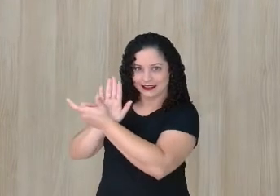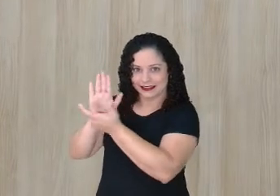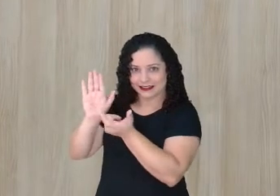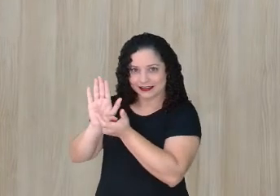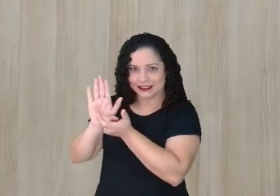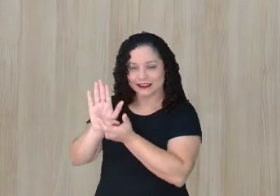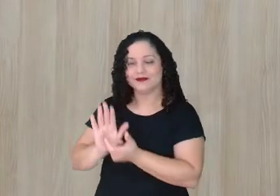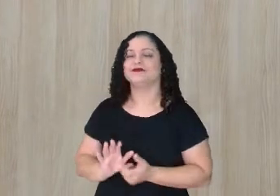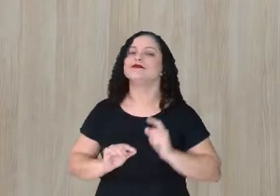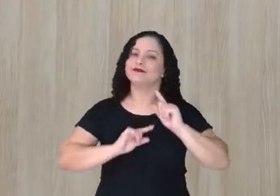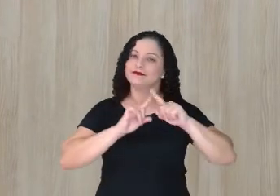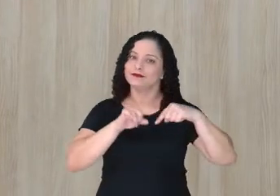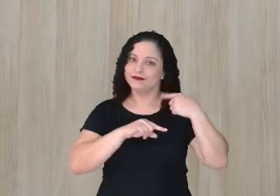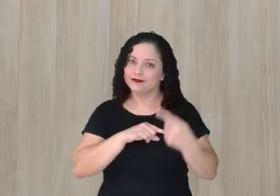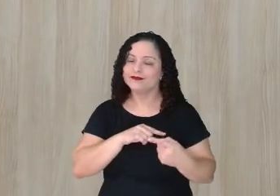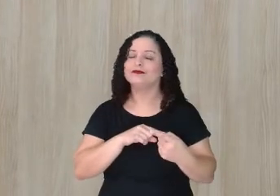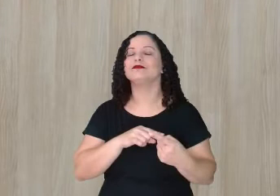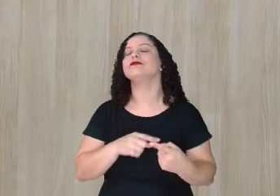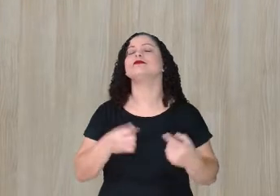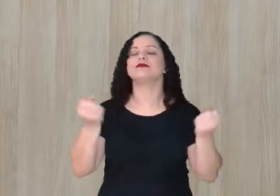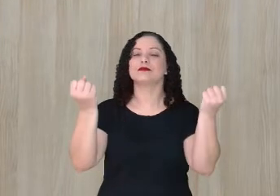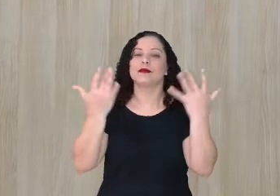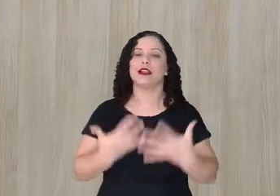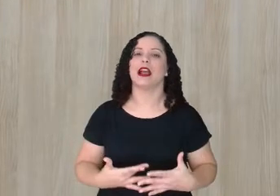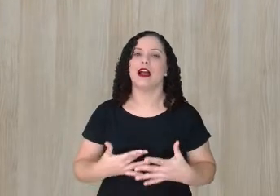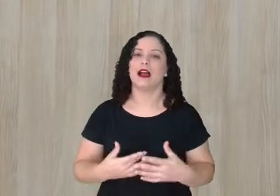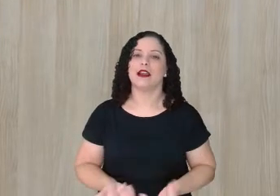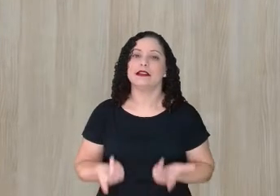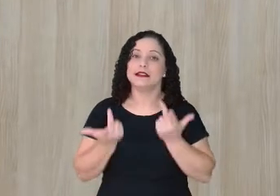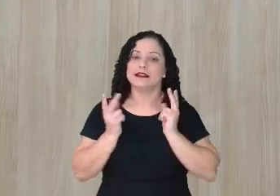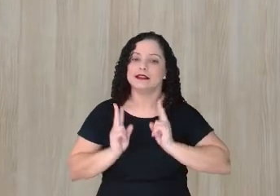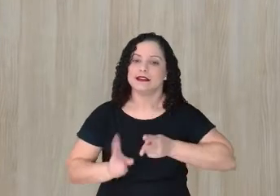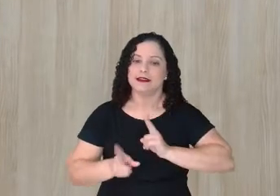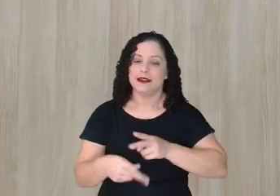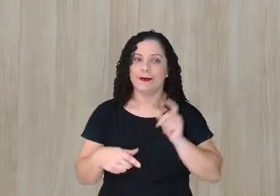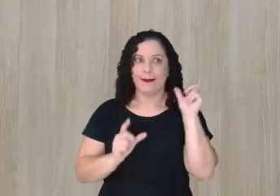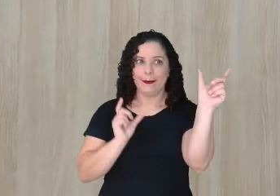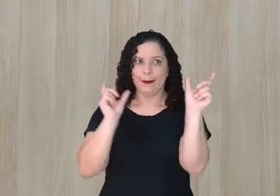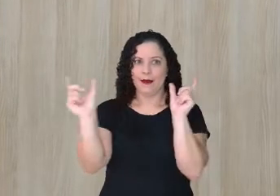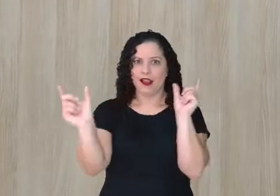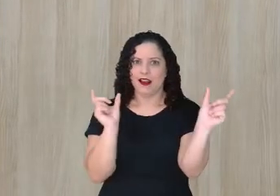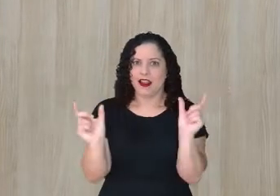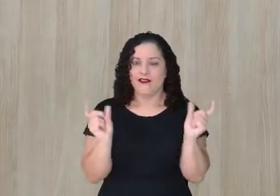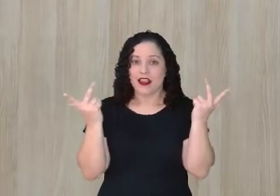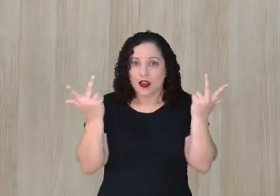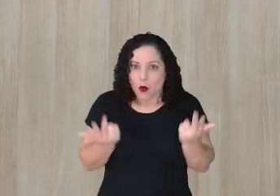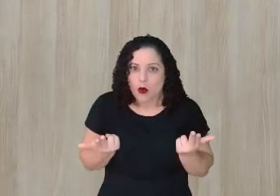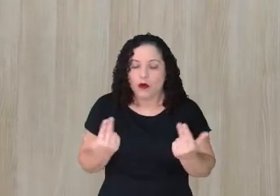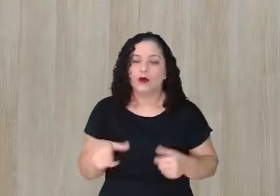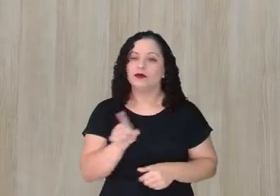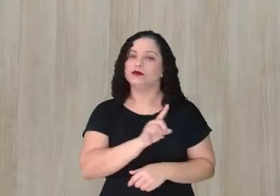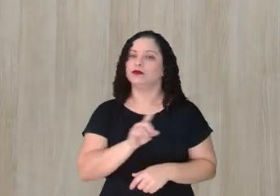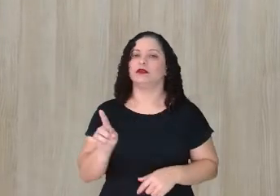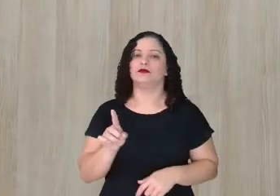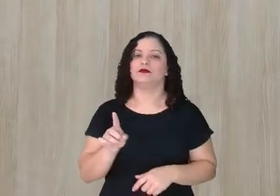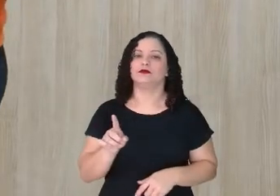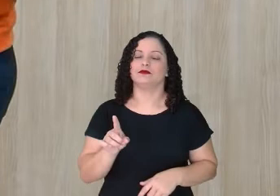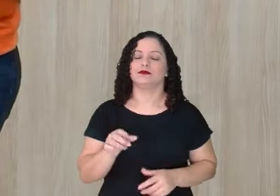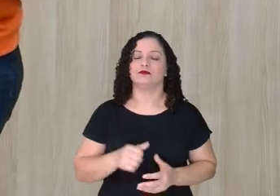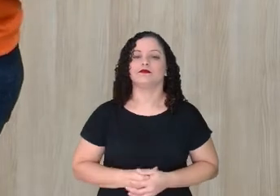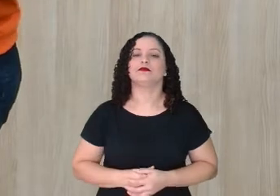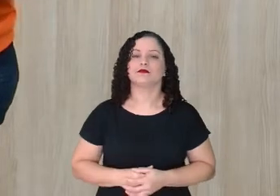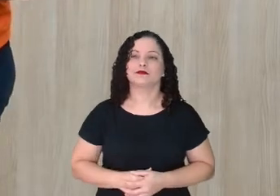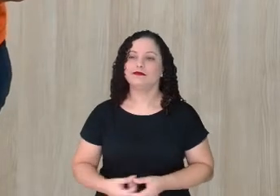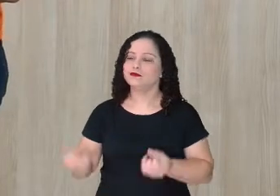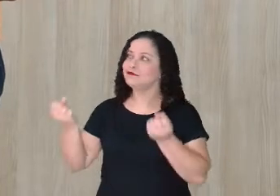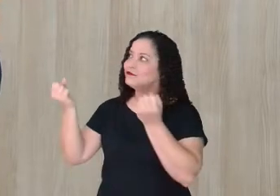é? Nem todos sinônimos, as palavras elas são iguais. Não é? Elas são, muitas vezes, a representação. E